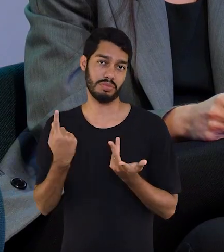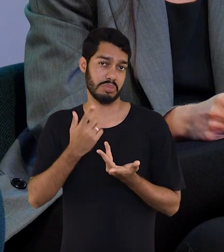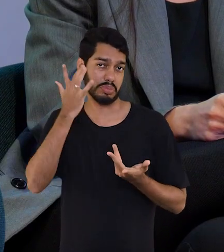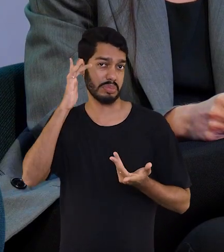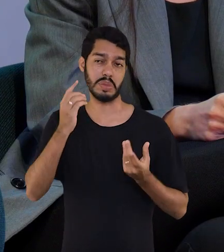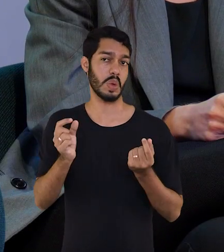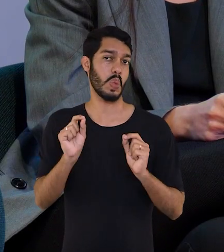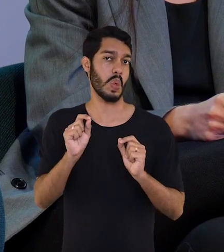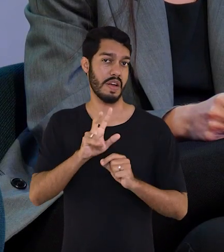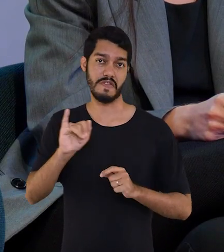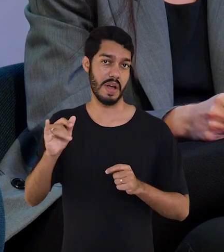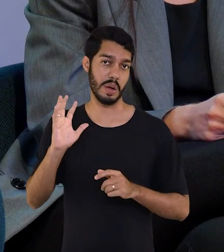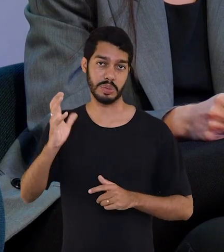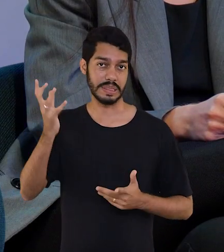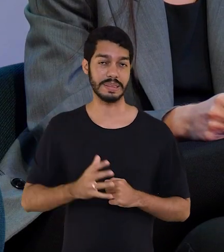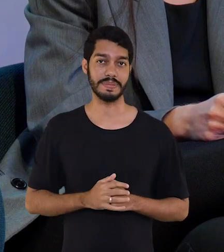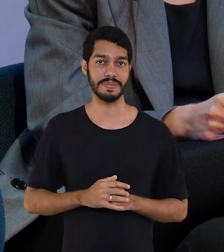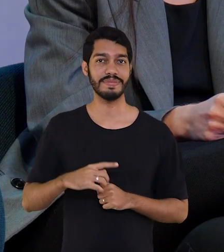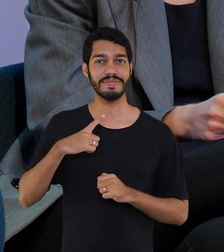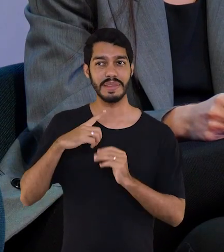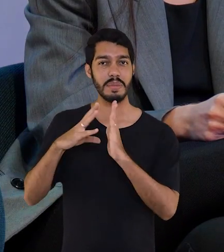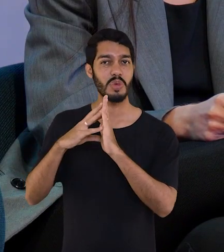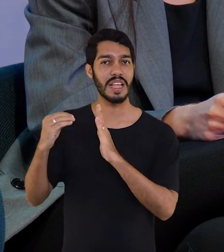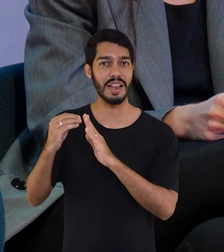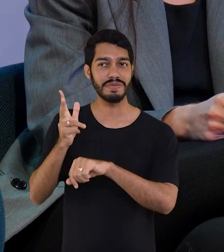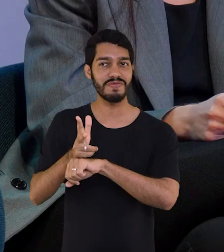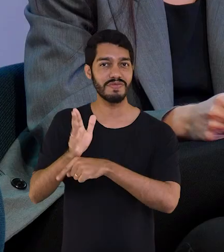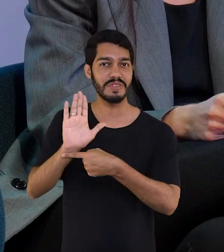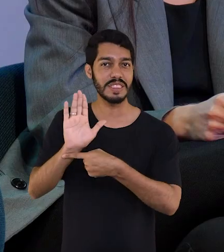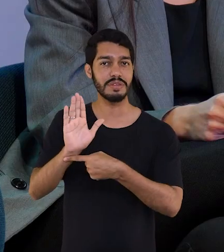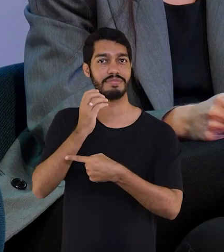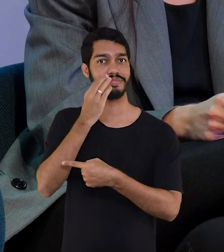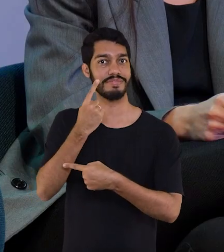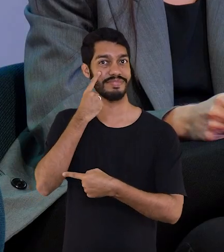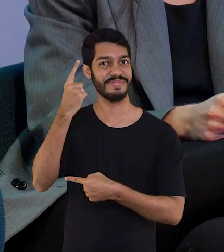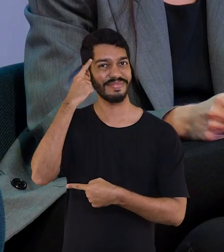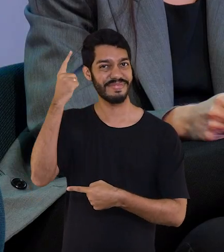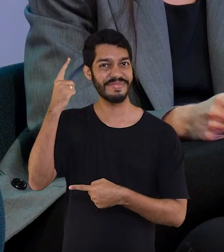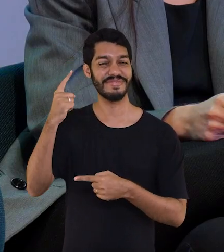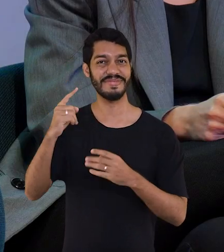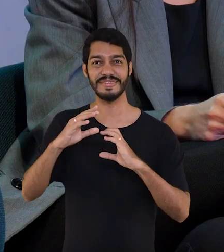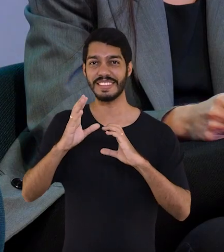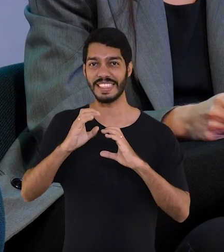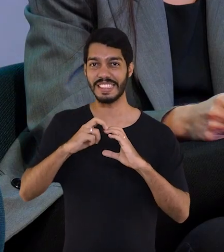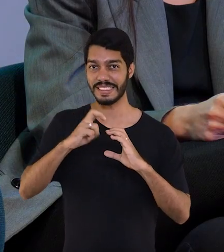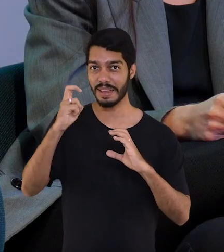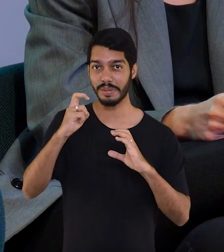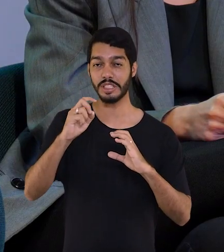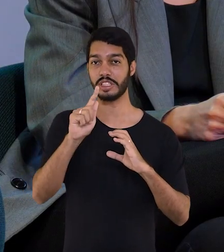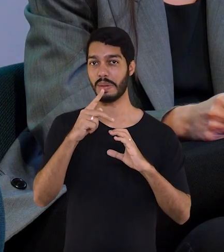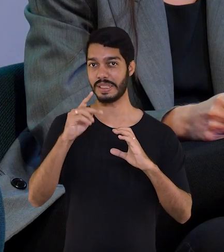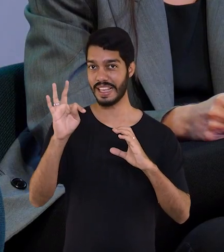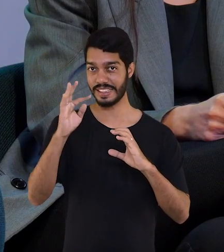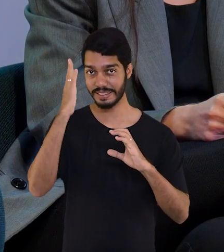vai acontecer. O que eu acho que a gente está bem perto? A gente está vendo os modelos de vídeo ficando muito bons. Então, se eu olho o Sora lá do GPT... Todo mundo aqui usa